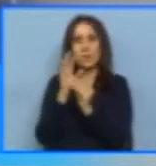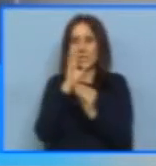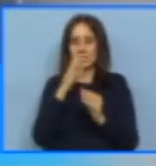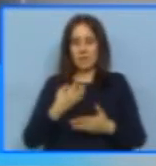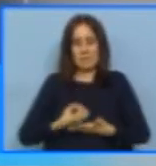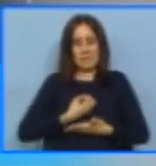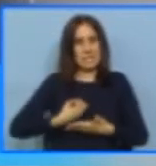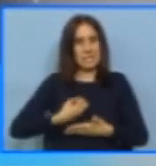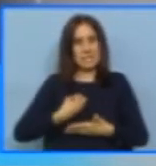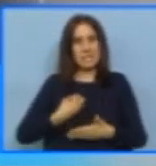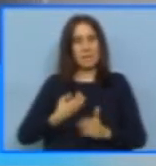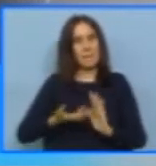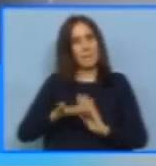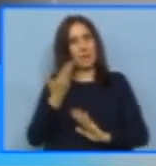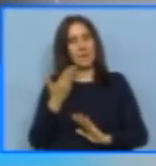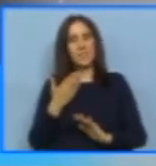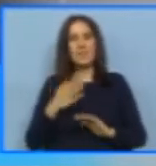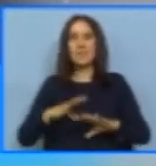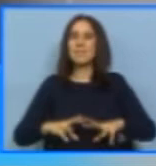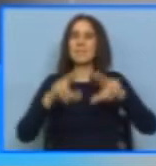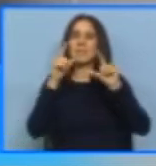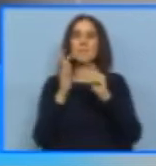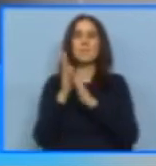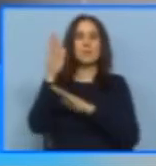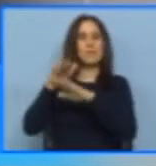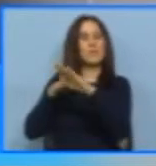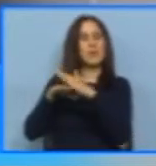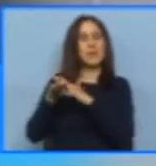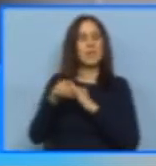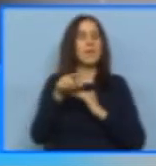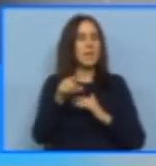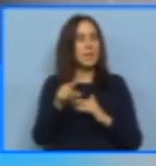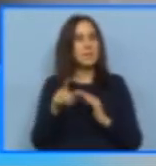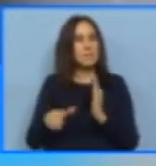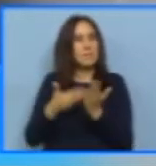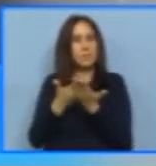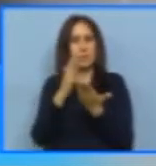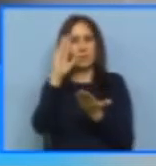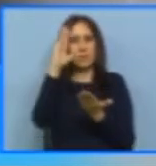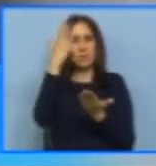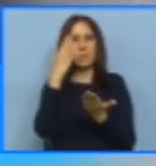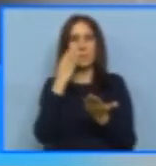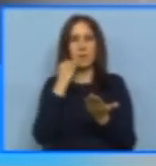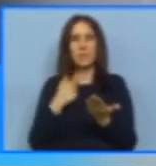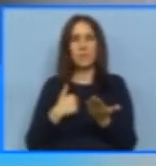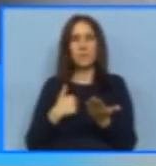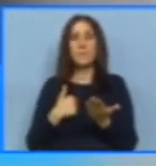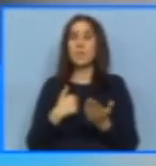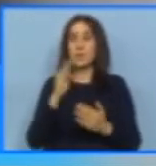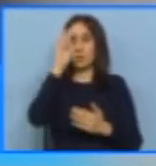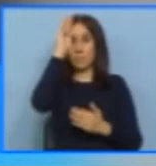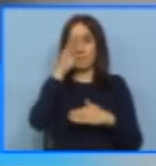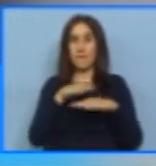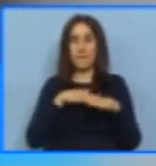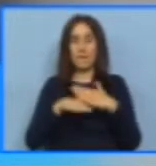próprio, mais cresce, porque é Deus que faz. E essa eu acho que é a grande proposta que o Papa faz